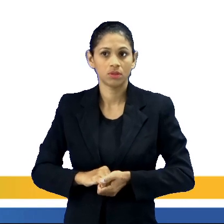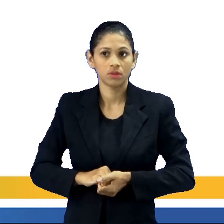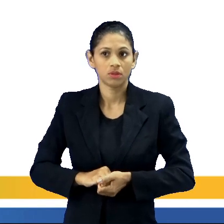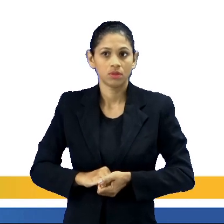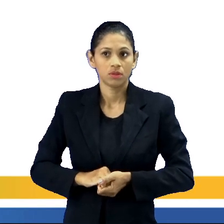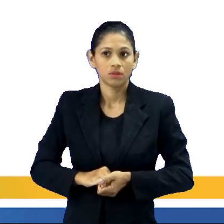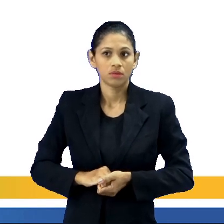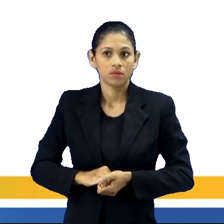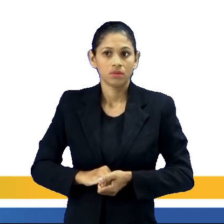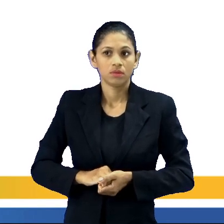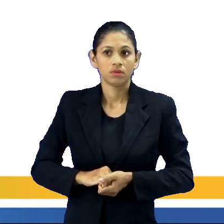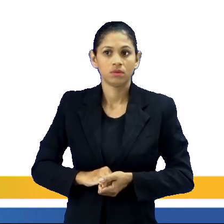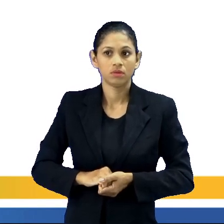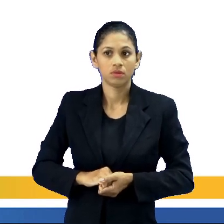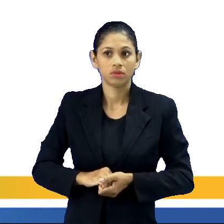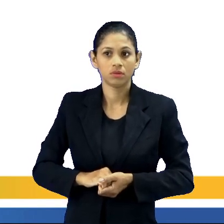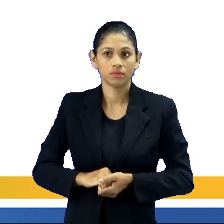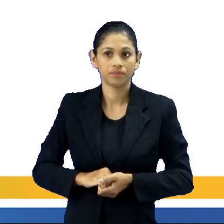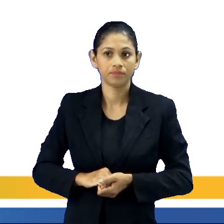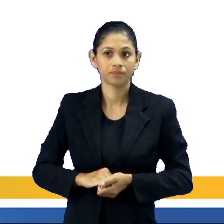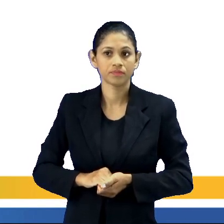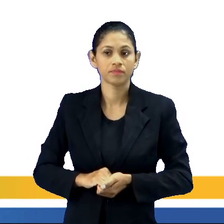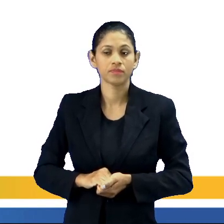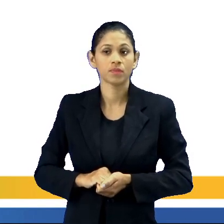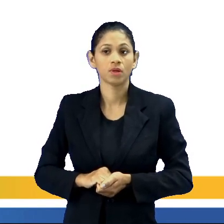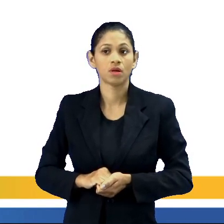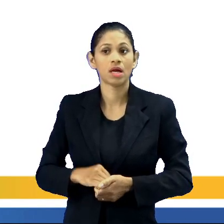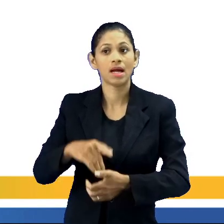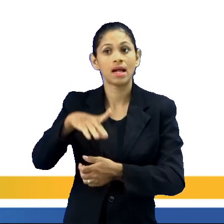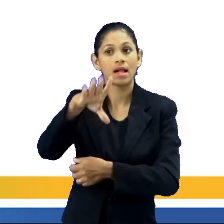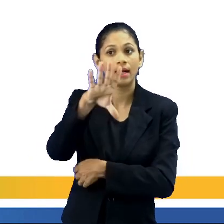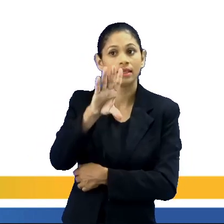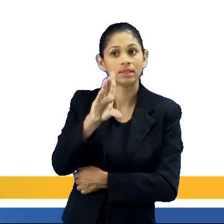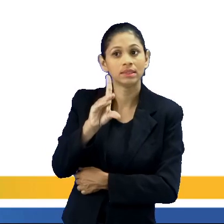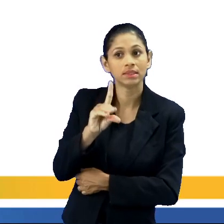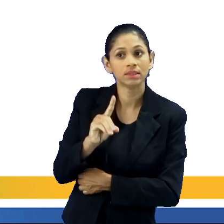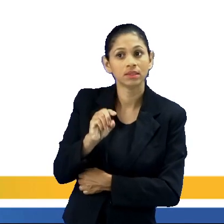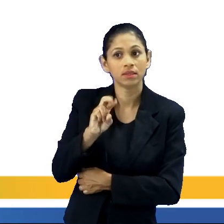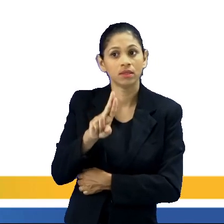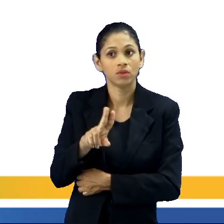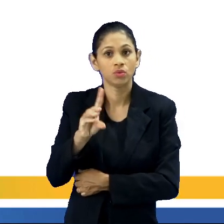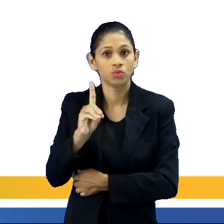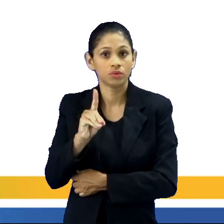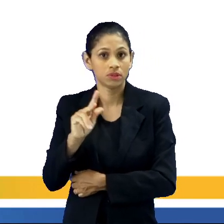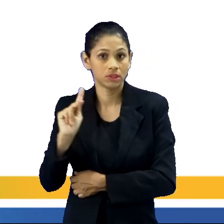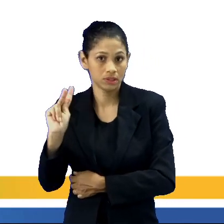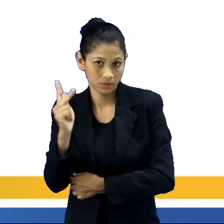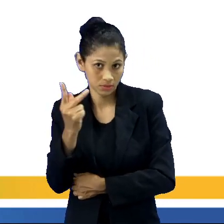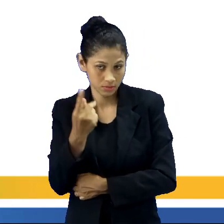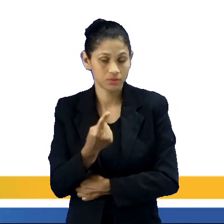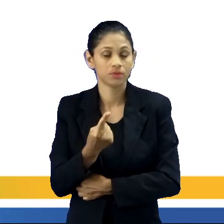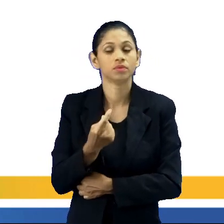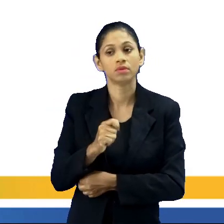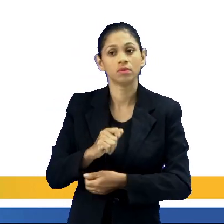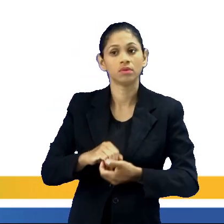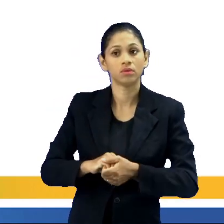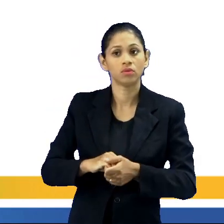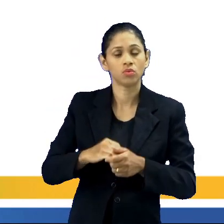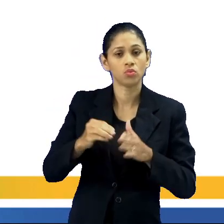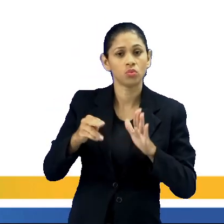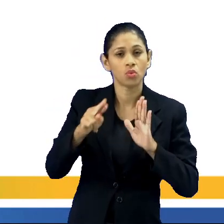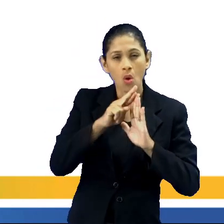Declaração Universal. A Declaração Universal dos Direitos Humanos foi elaborada por um